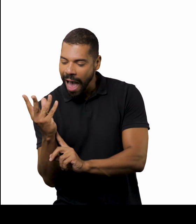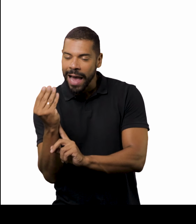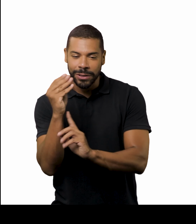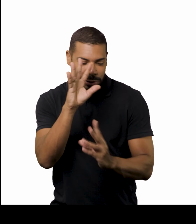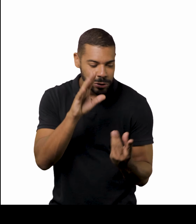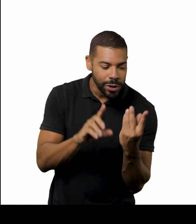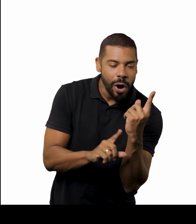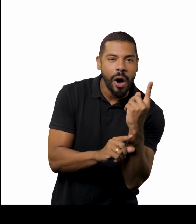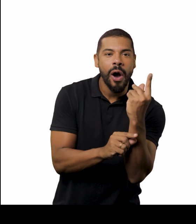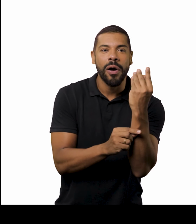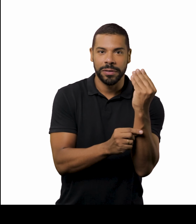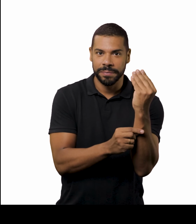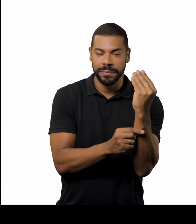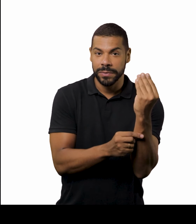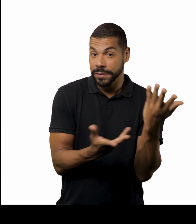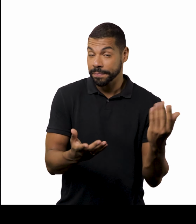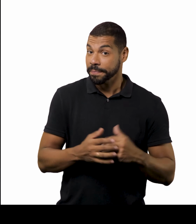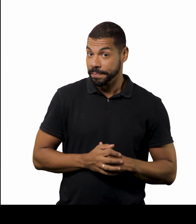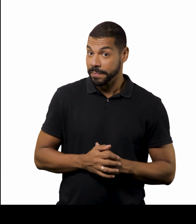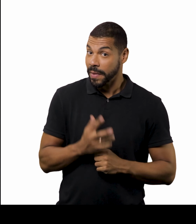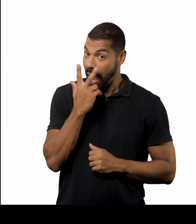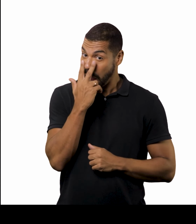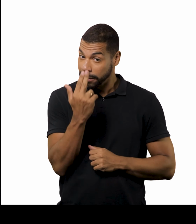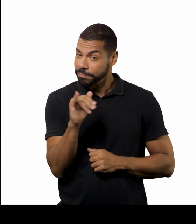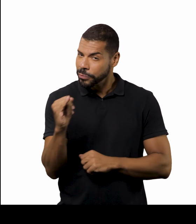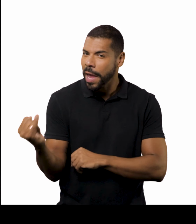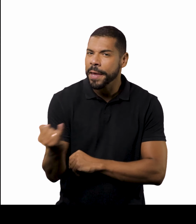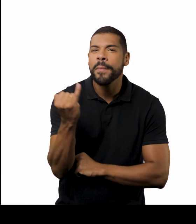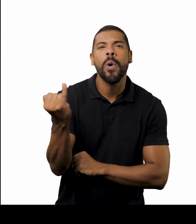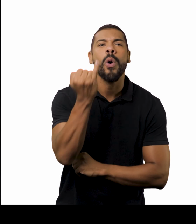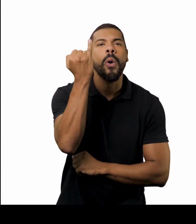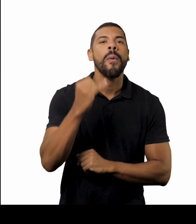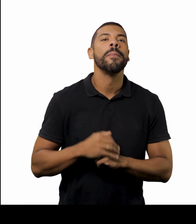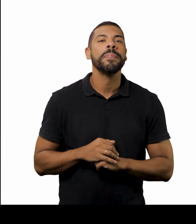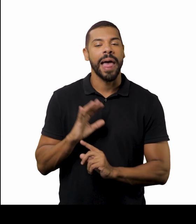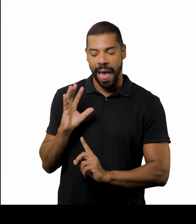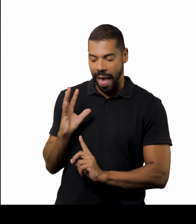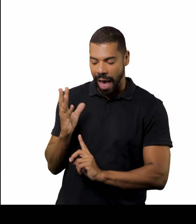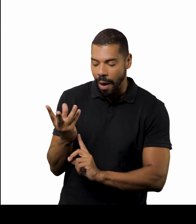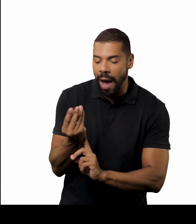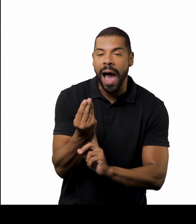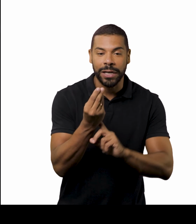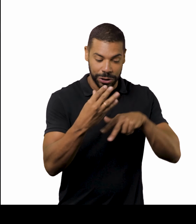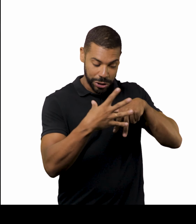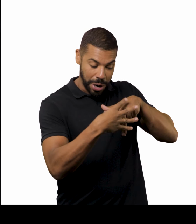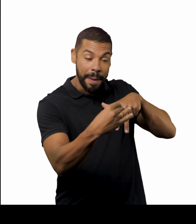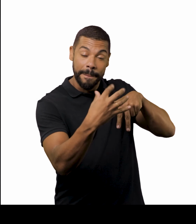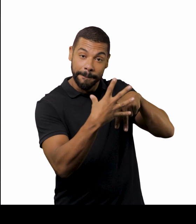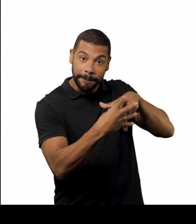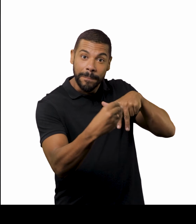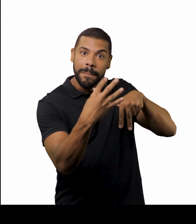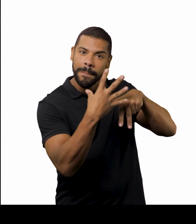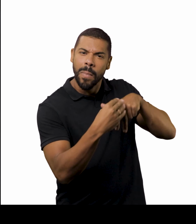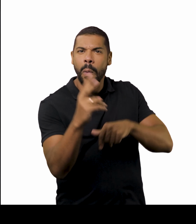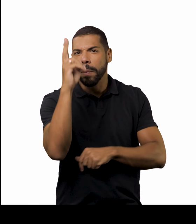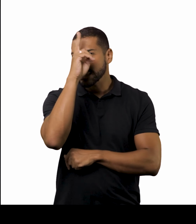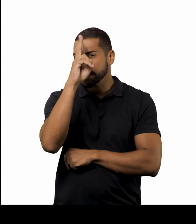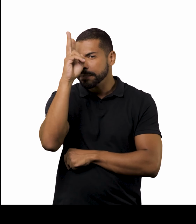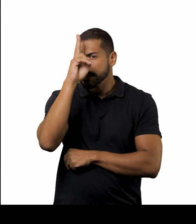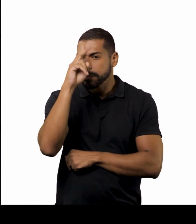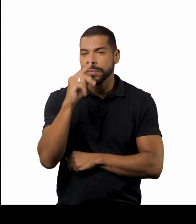como é que a gente pode entender essas relações. Acho que vale a gente pensar também a moda em si como memória e como